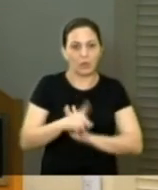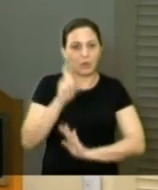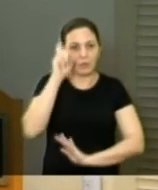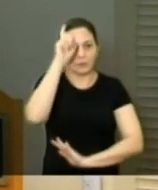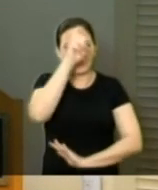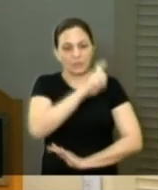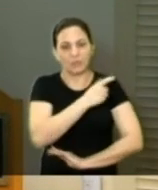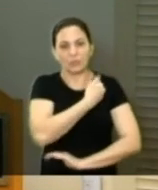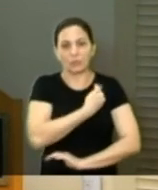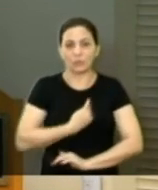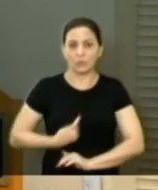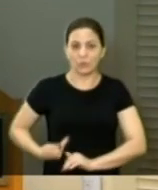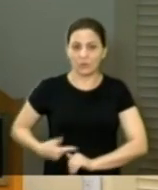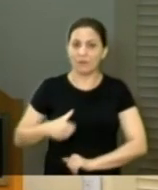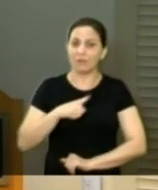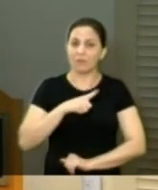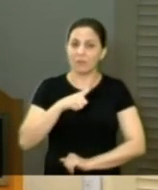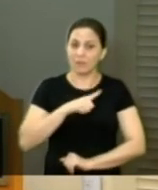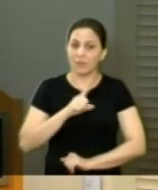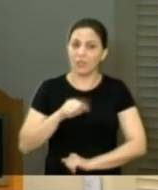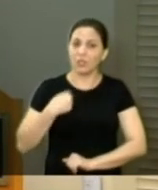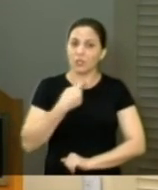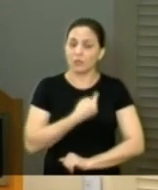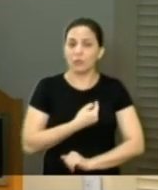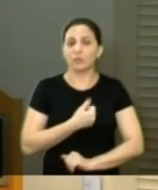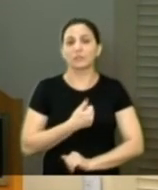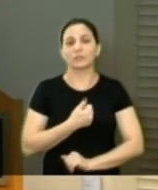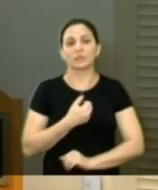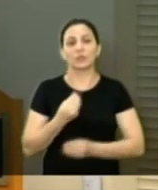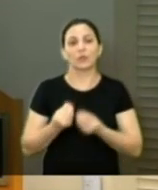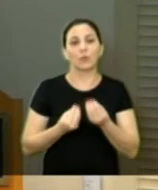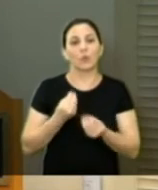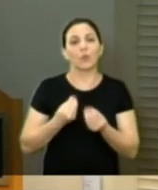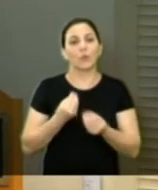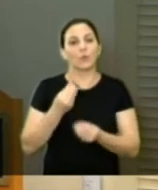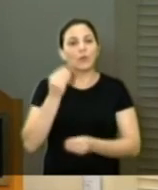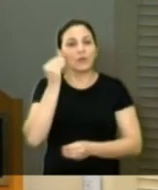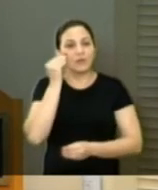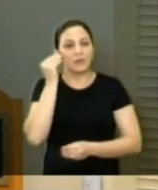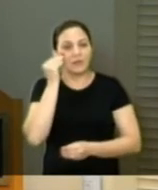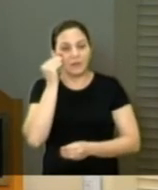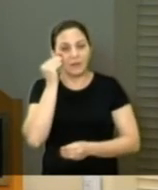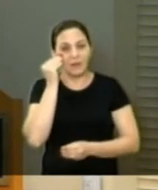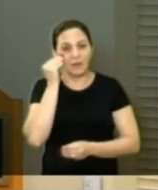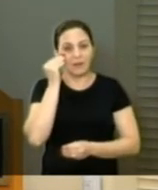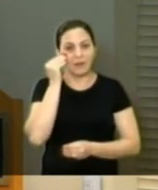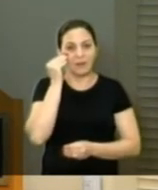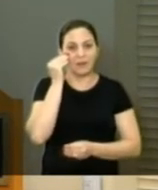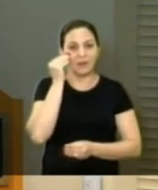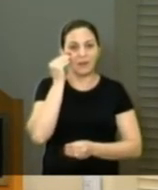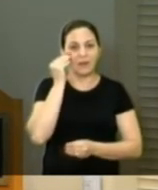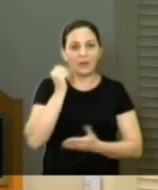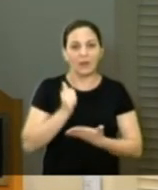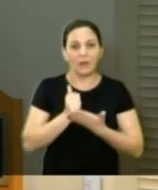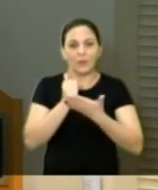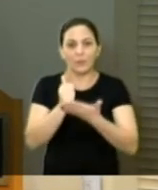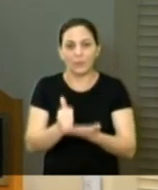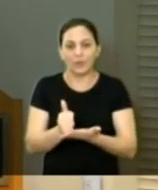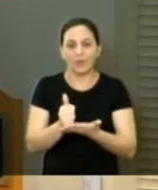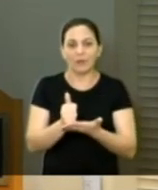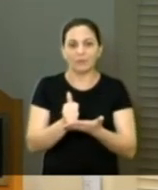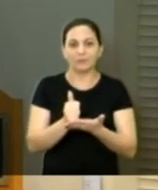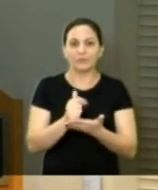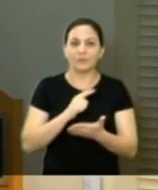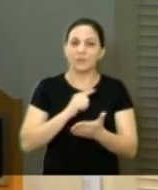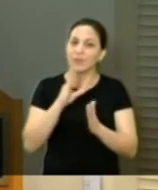que o governo vai ter que enfrentar e a gente vai ter que se mobilizar para tentar sanar pelo menos parte, que exista